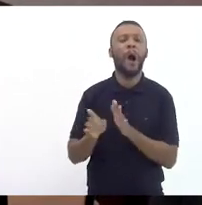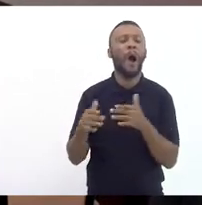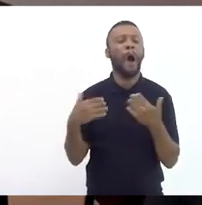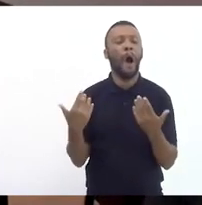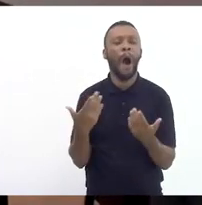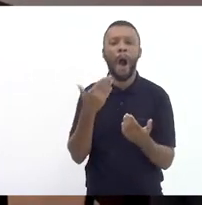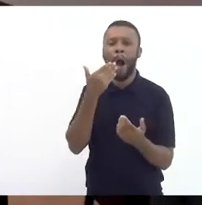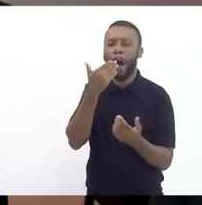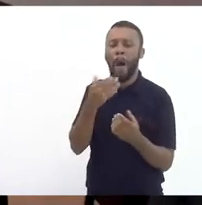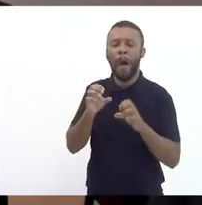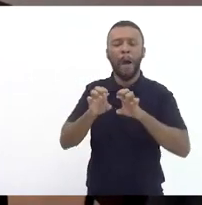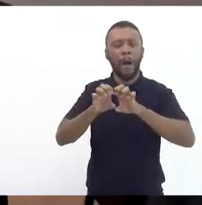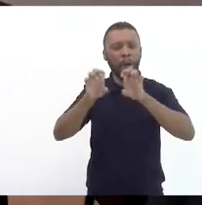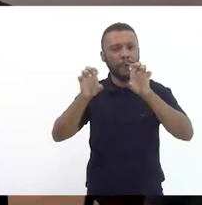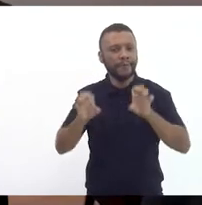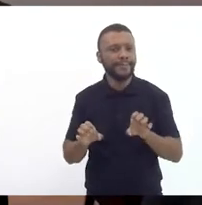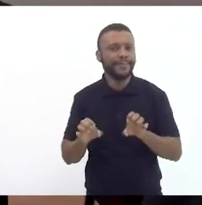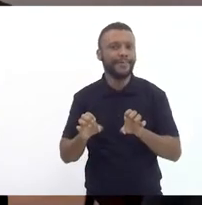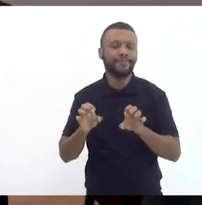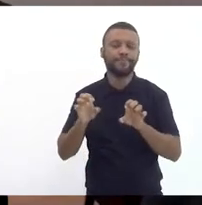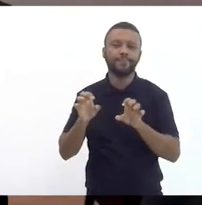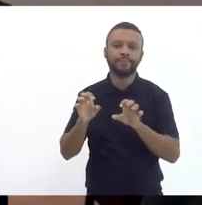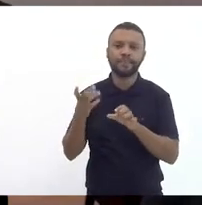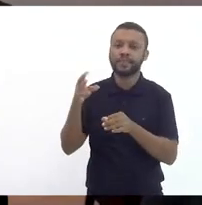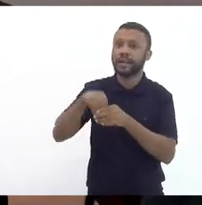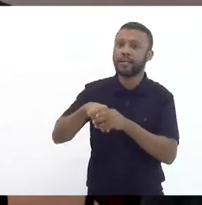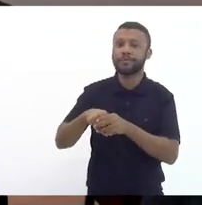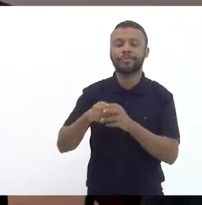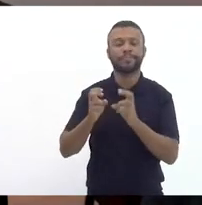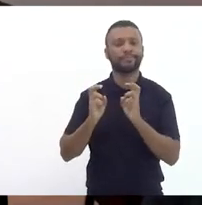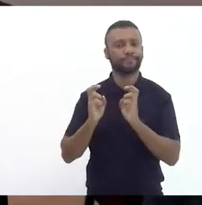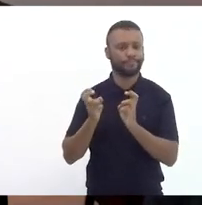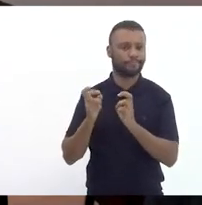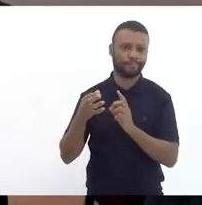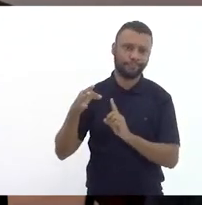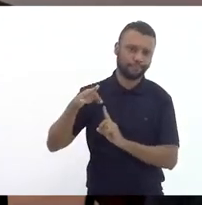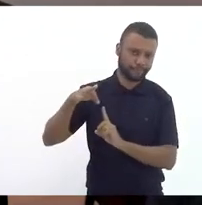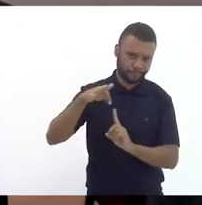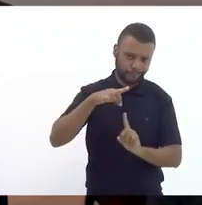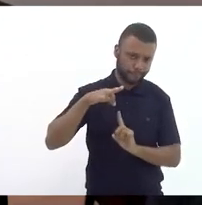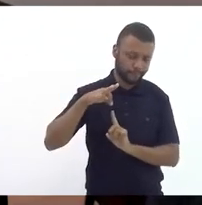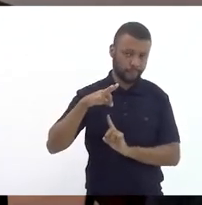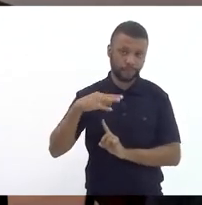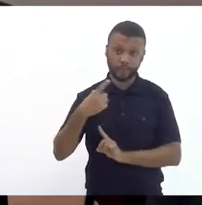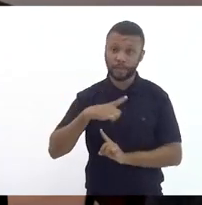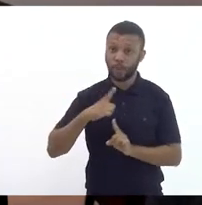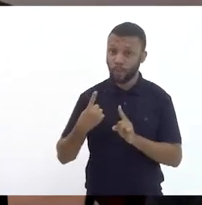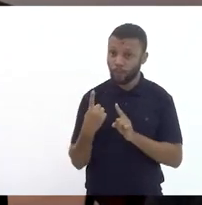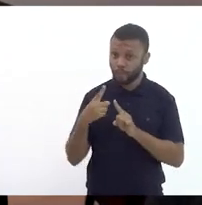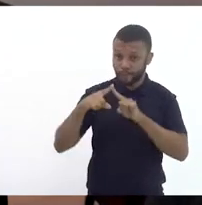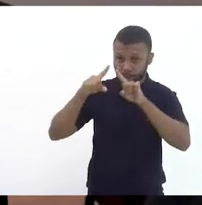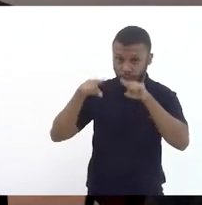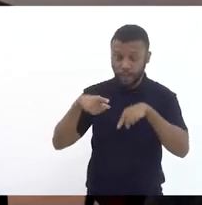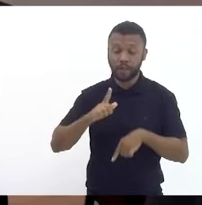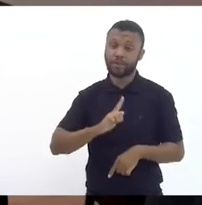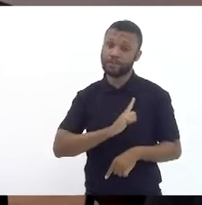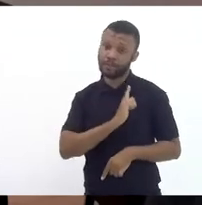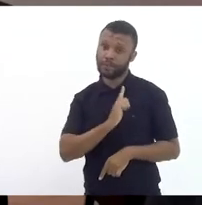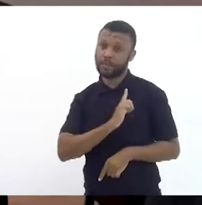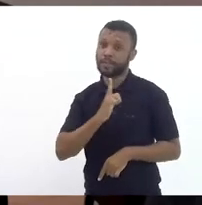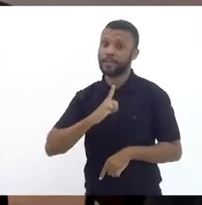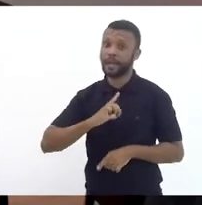estrutura nas estações. Nós temos um gerente de estações, ele tem uma equipe de